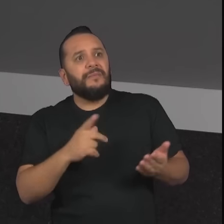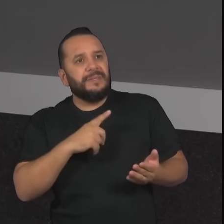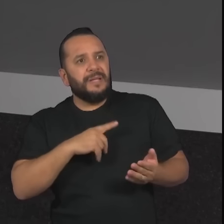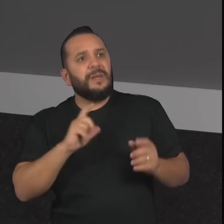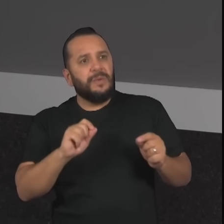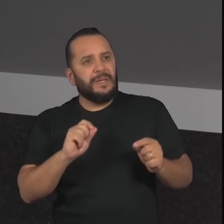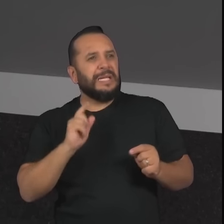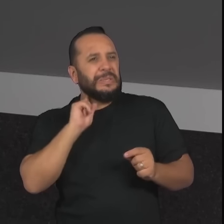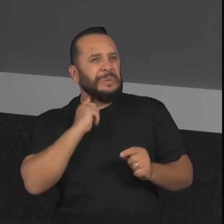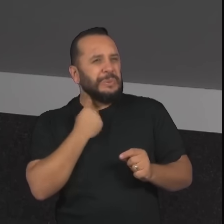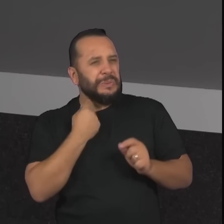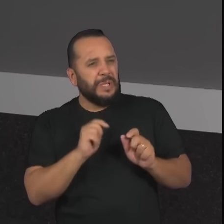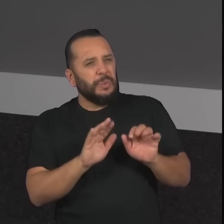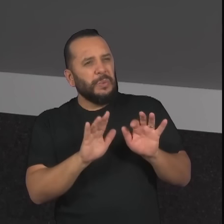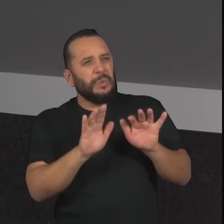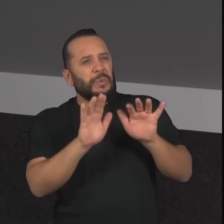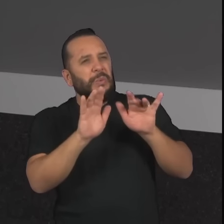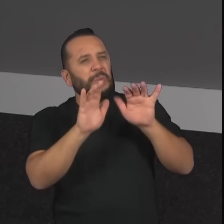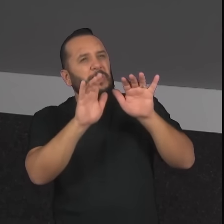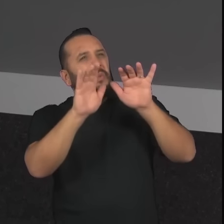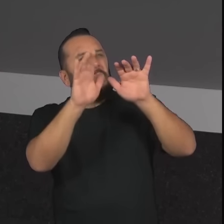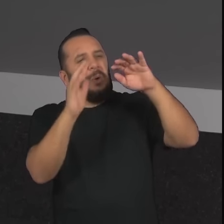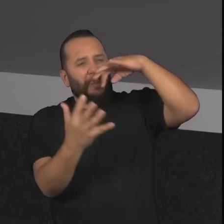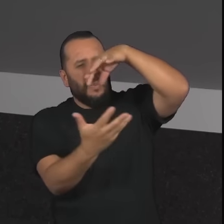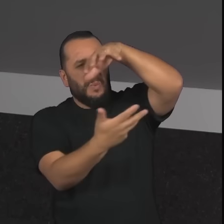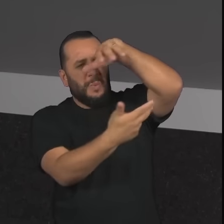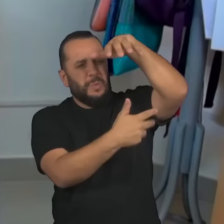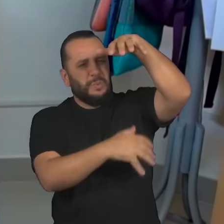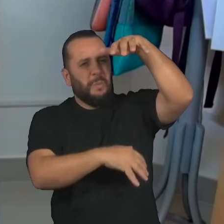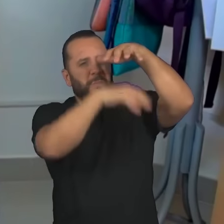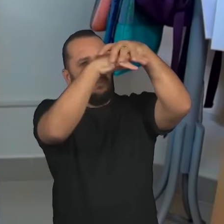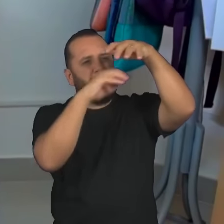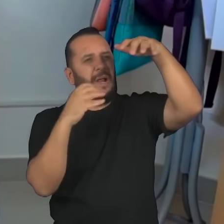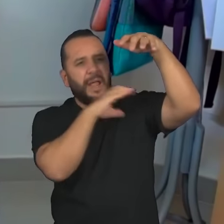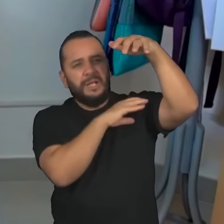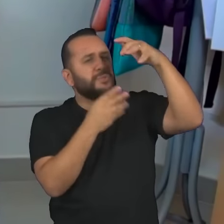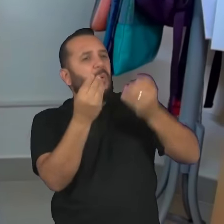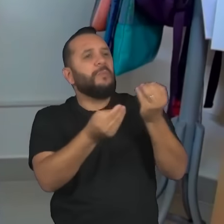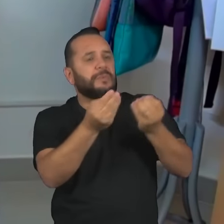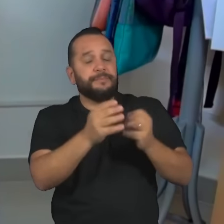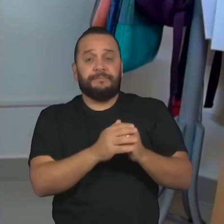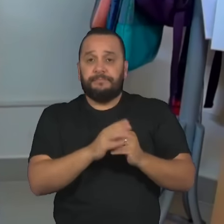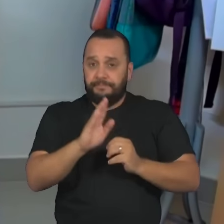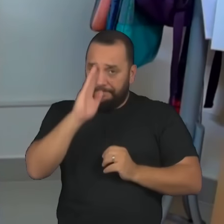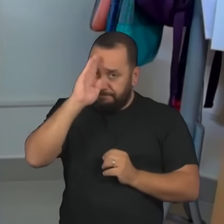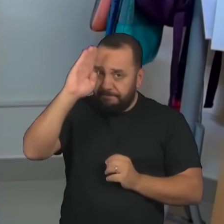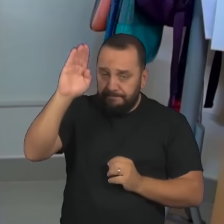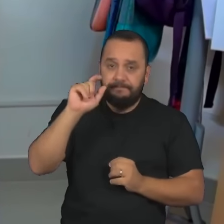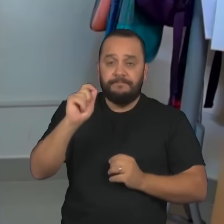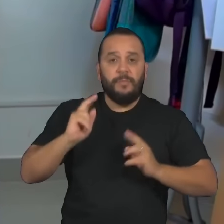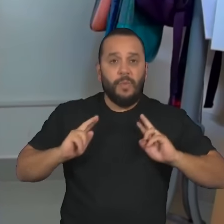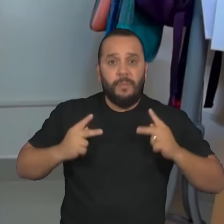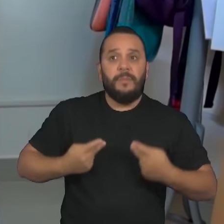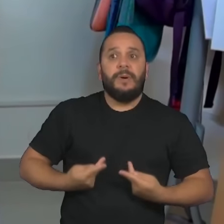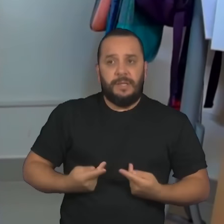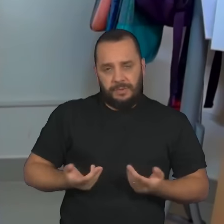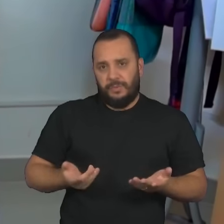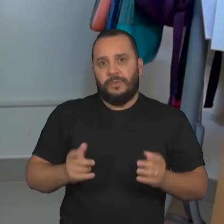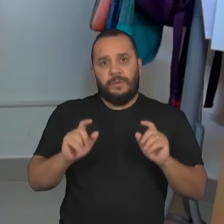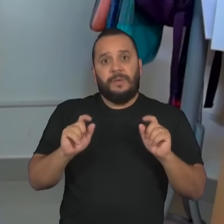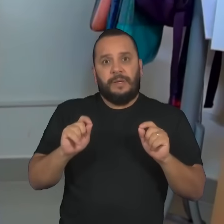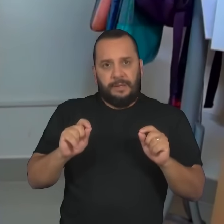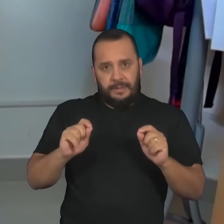que causam o aquecimento na Terra, as mudanças climáticas? A maneira principal que a humanidade usa de